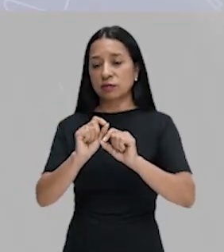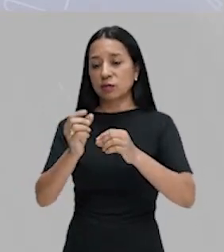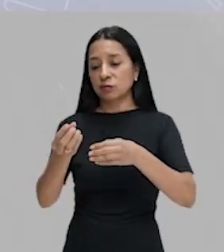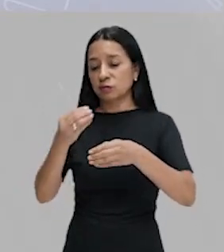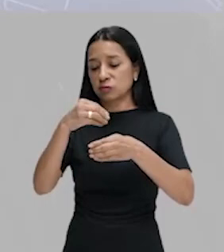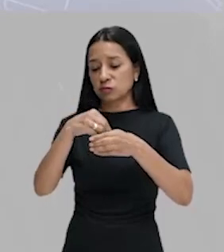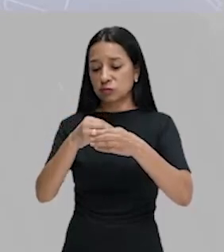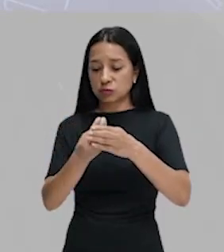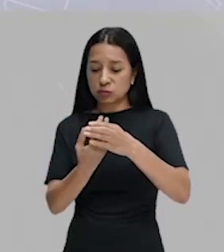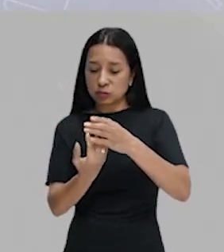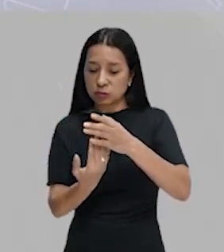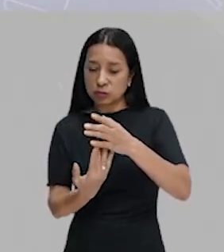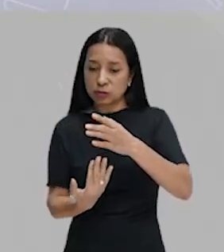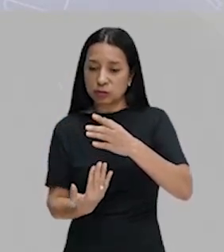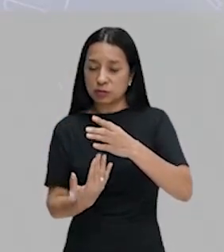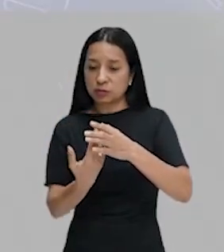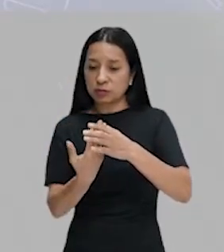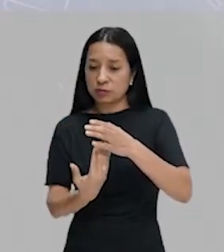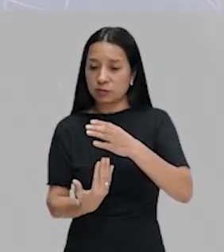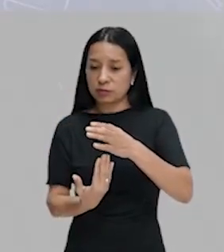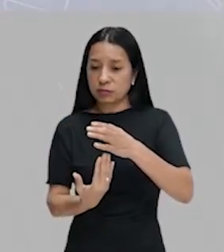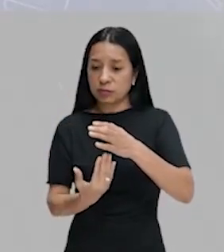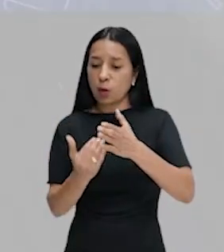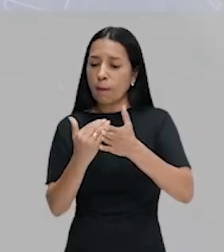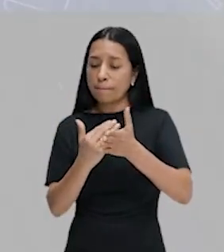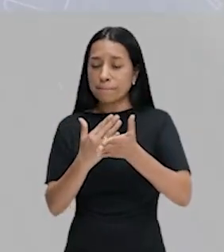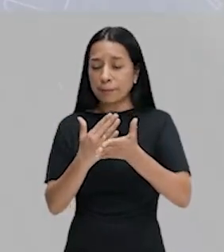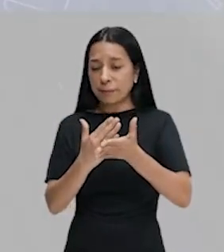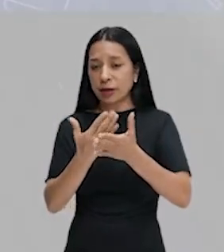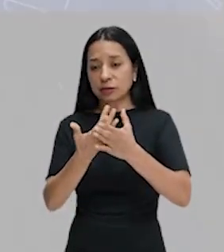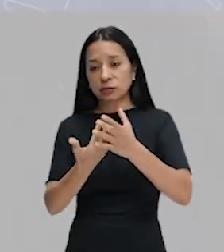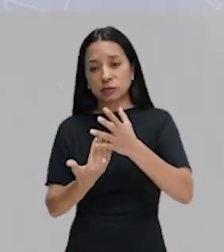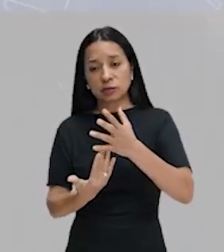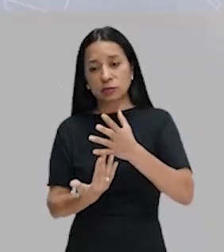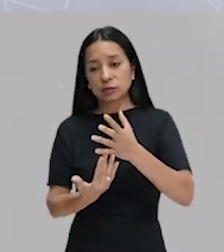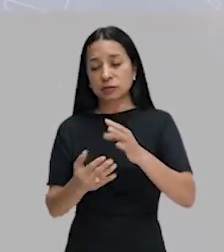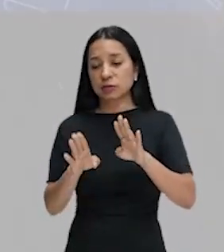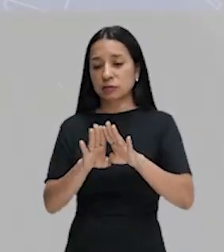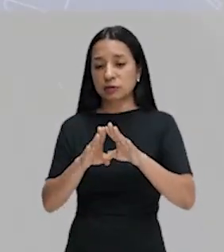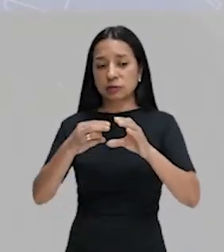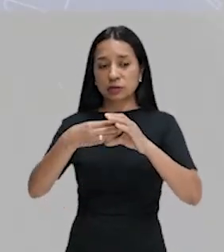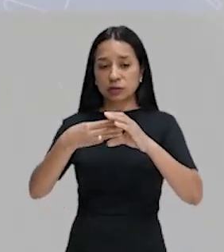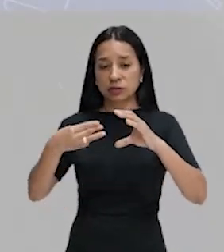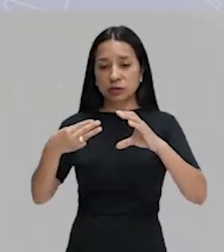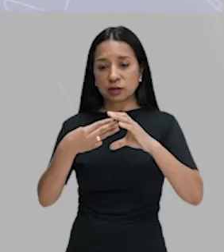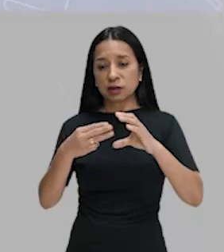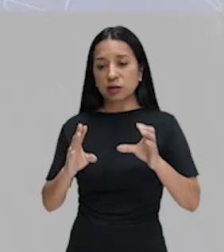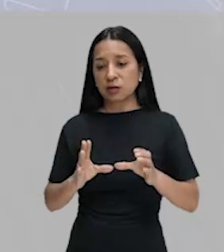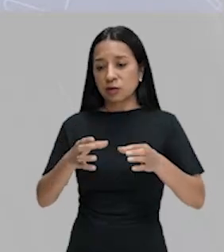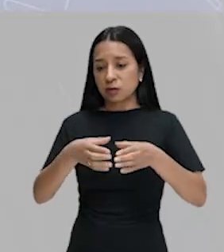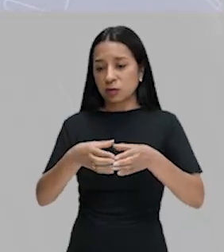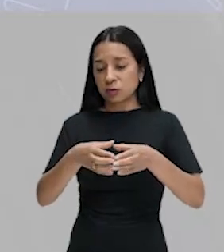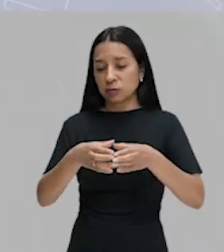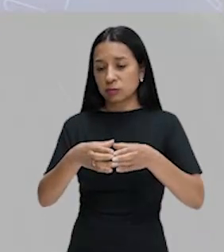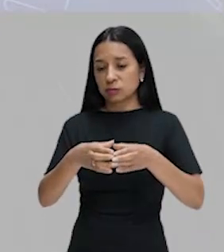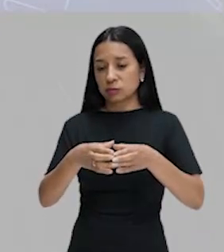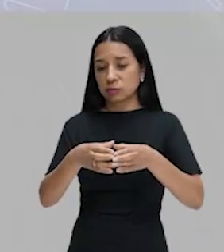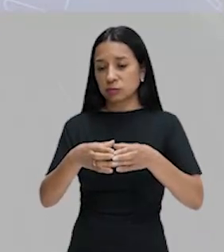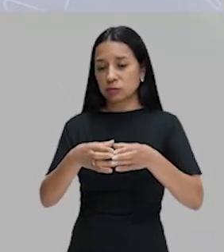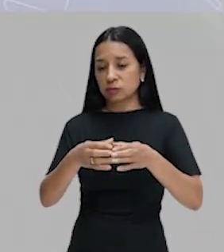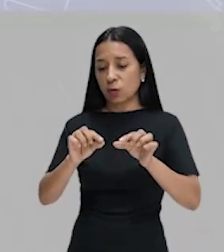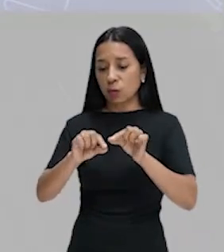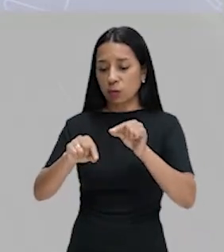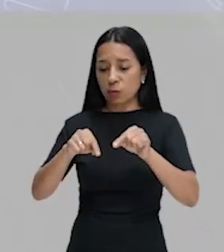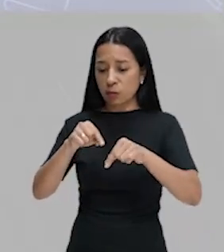esse alimento parcialmente, e aí também essas células vão também englobar essas partículas que